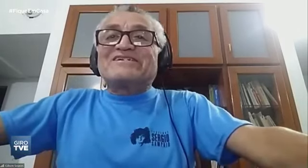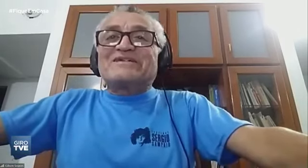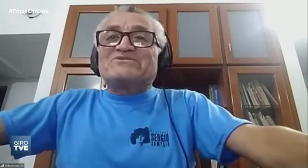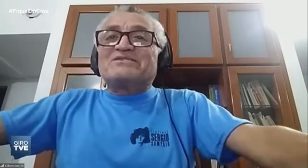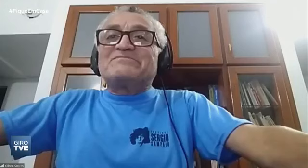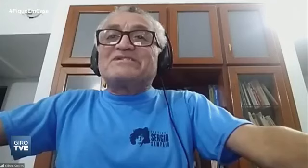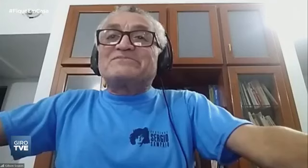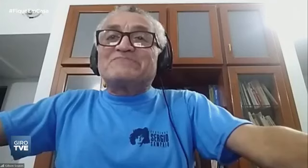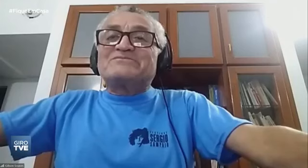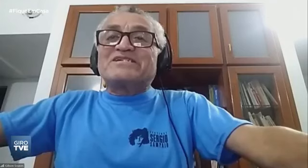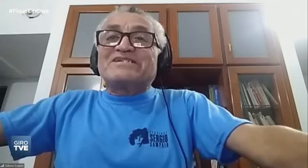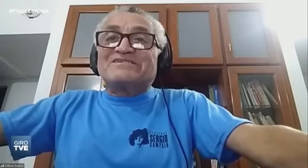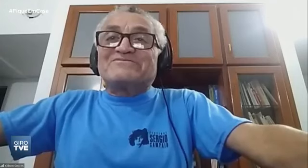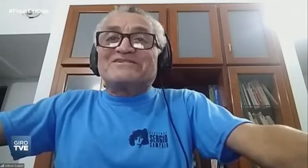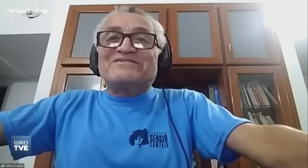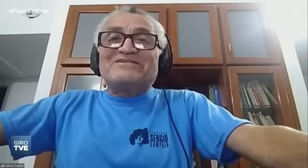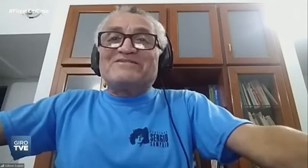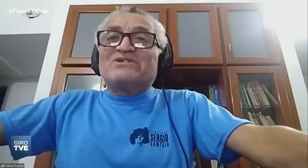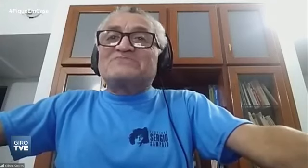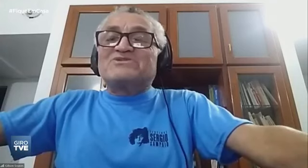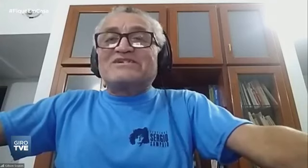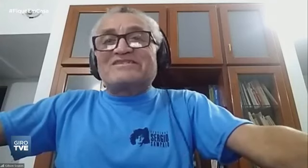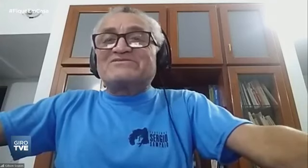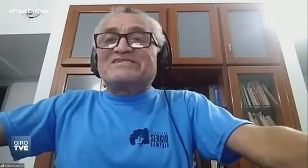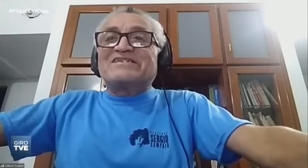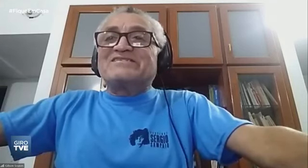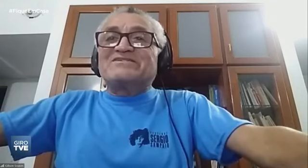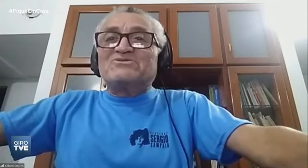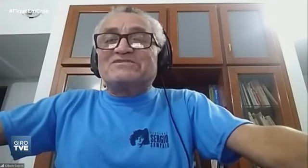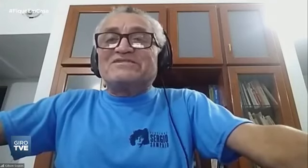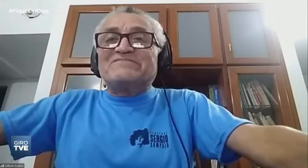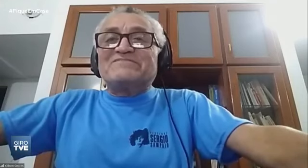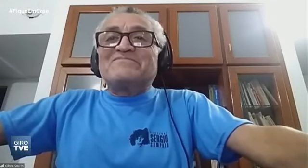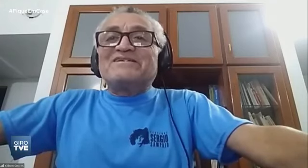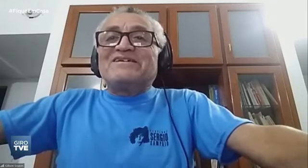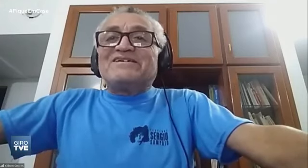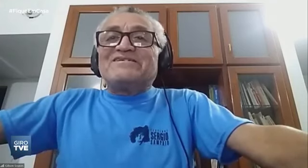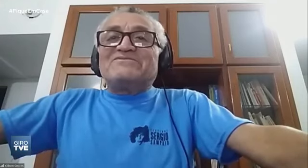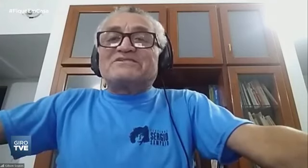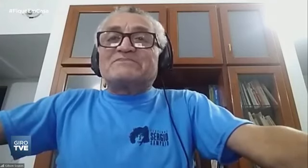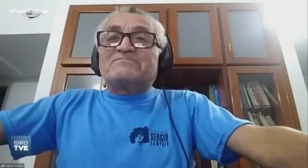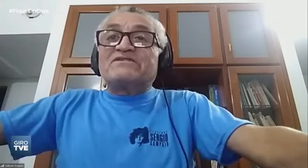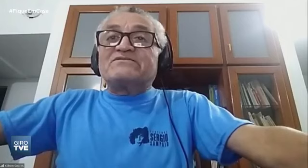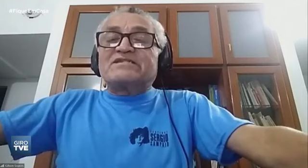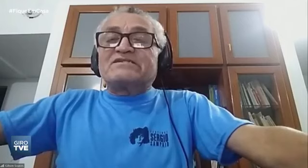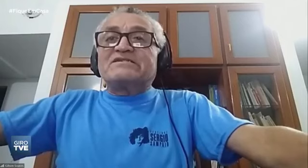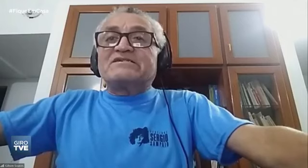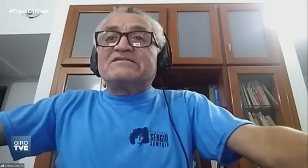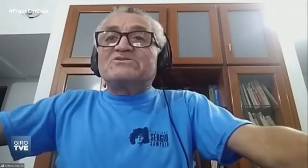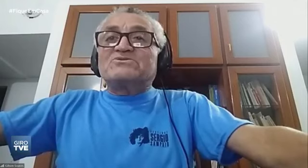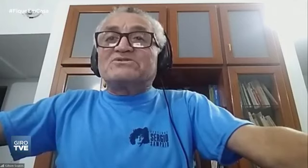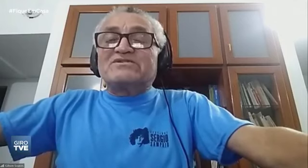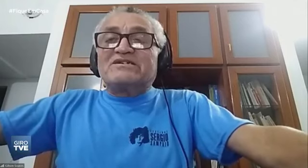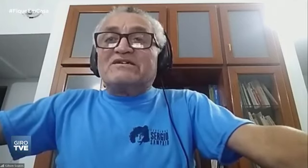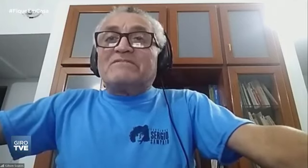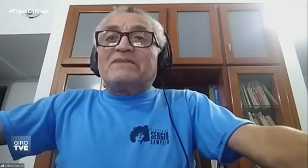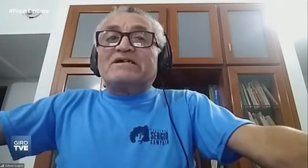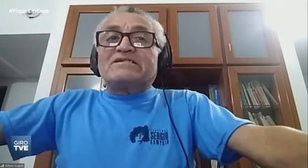né, que é mais ou menos da mesma geração. Né? Moraes Moreira está com 72, né? E o Sérgio Sampaio Faria 73